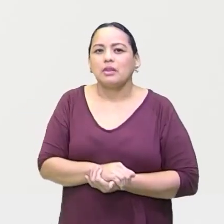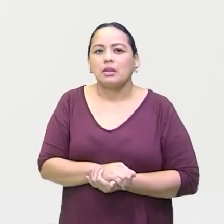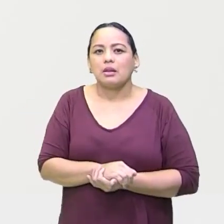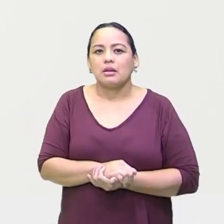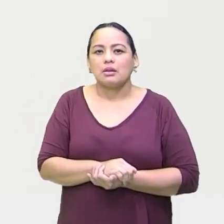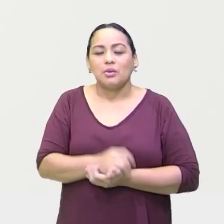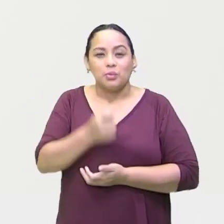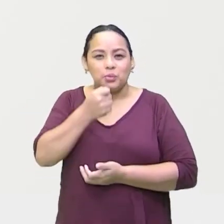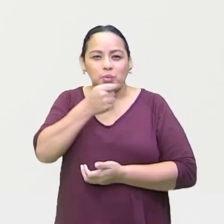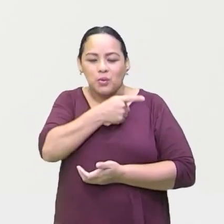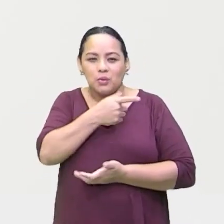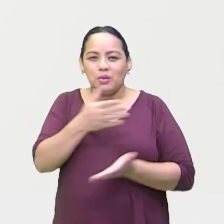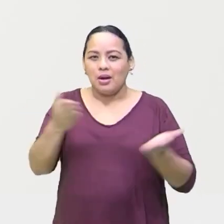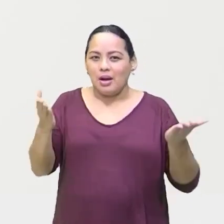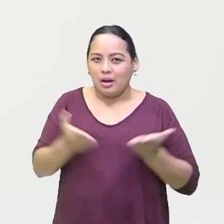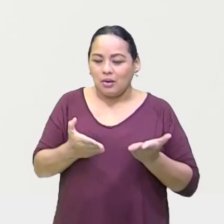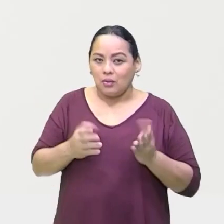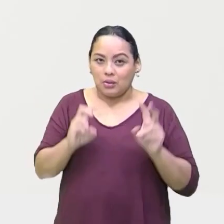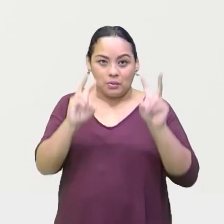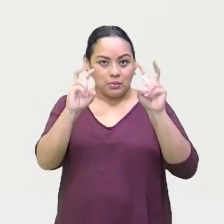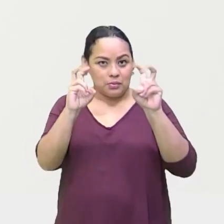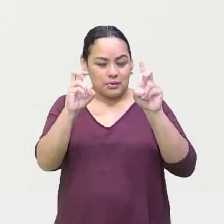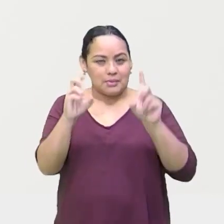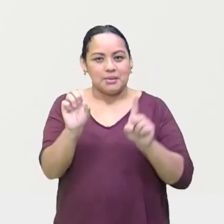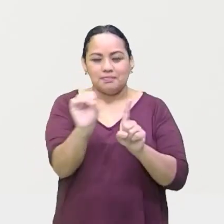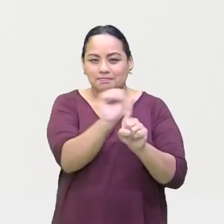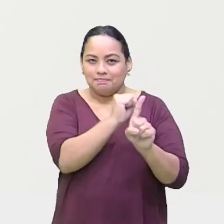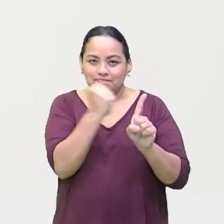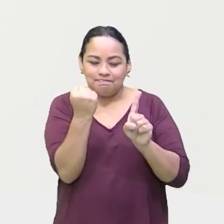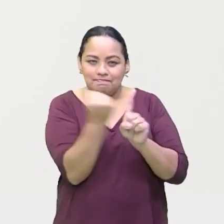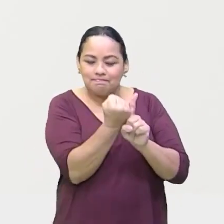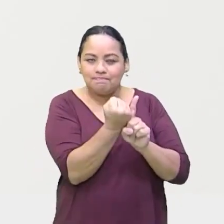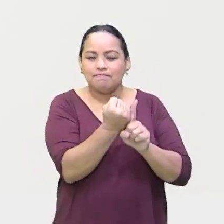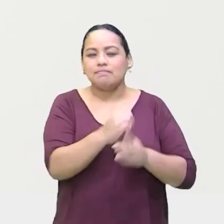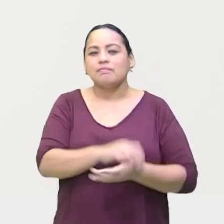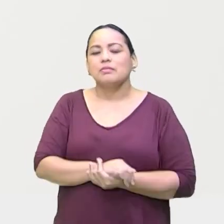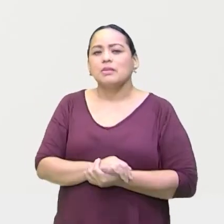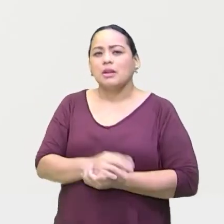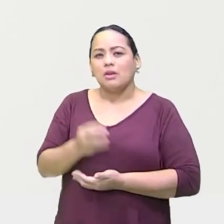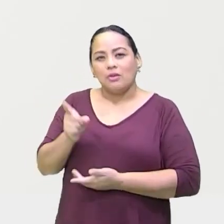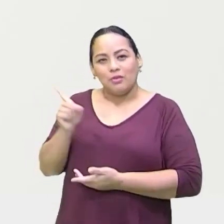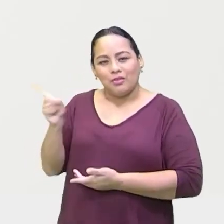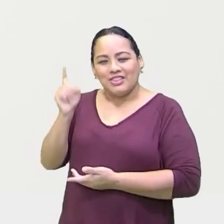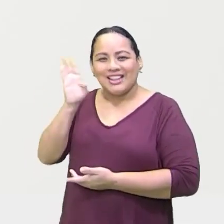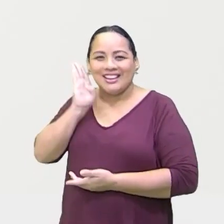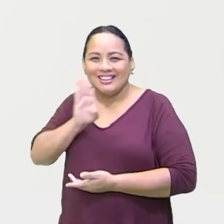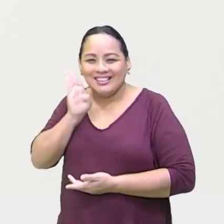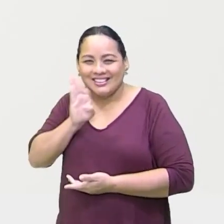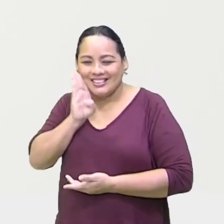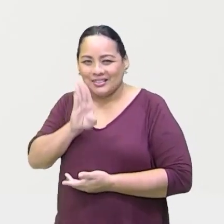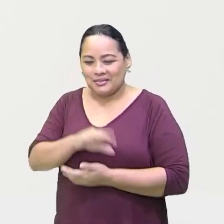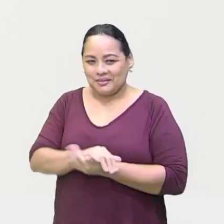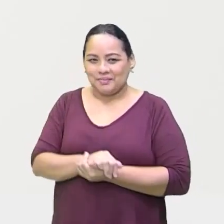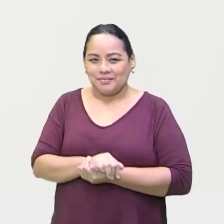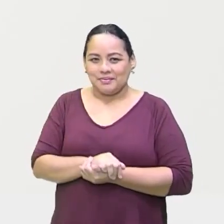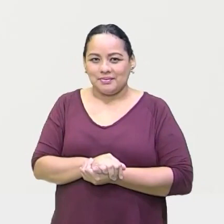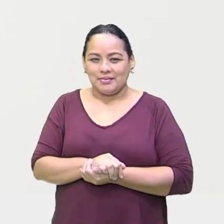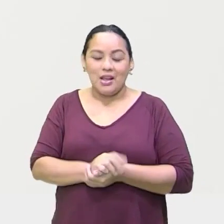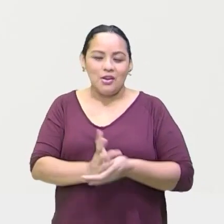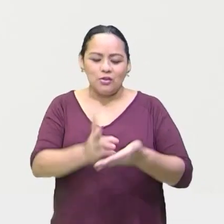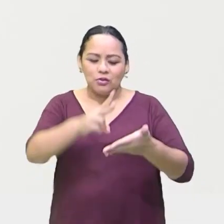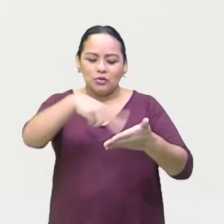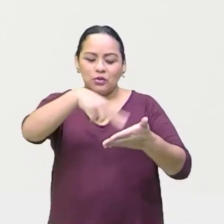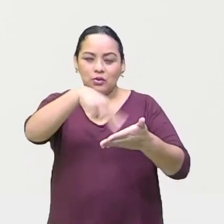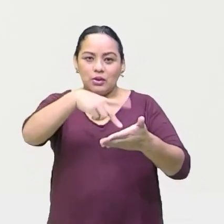com humor, agora social, tá certo? Olha só que legal. Eu vou ler aqui,